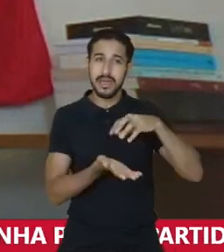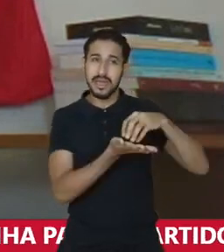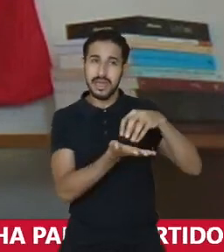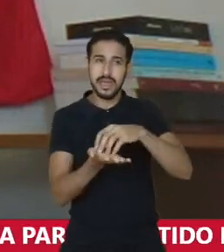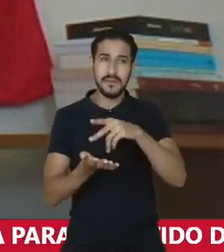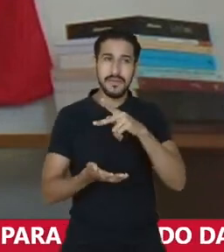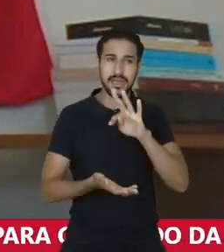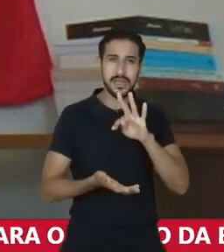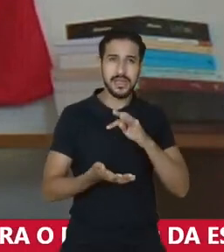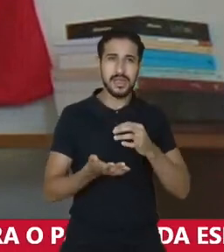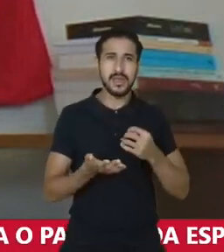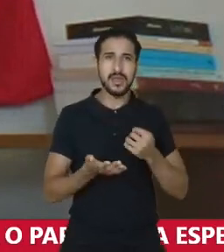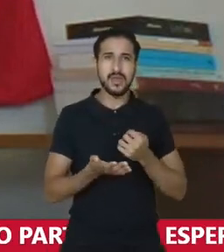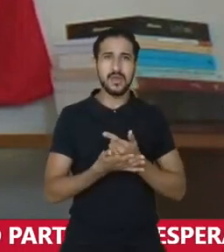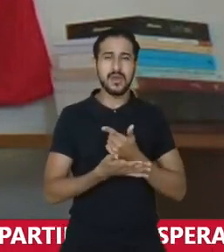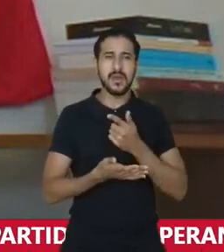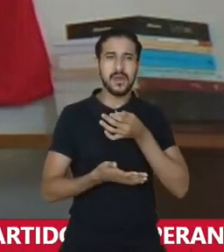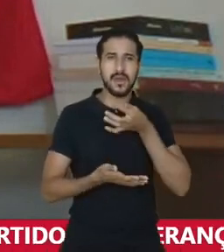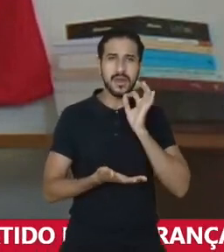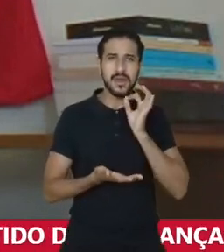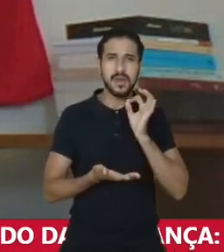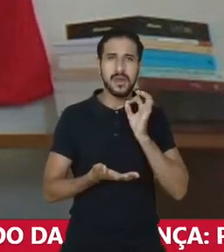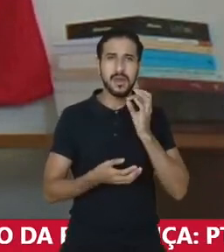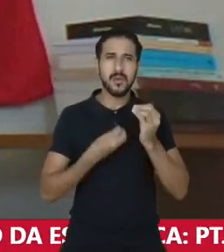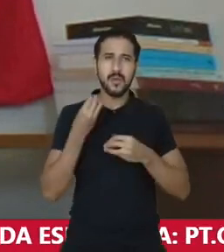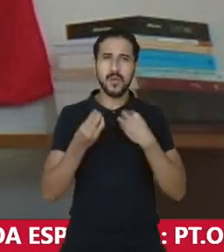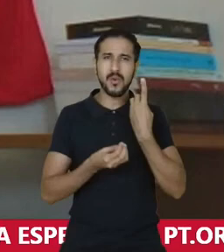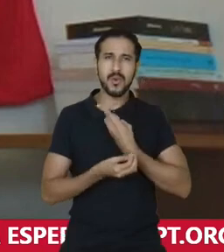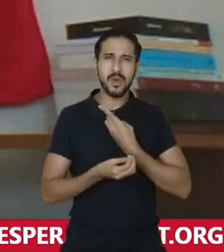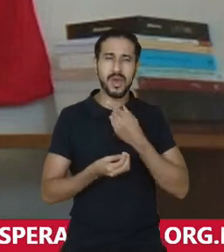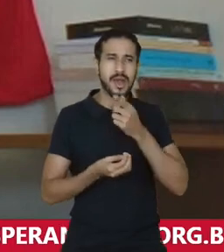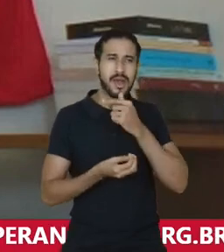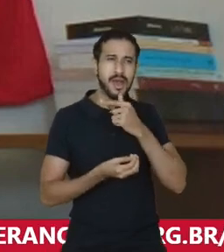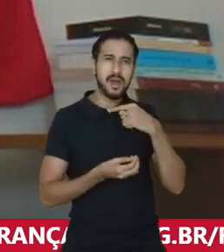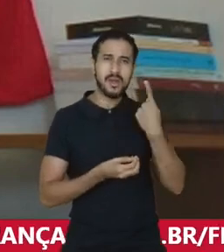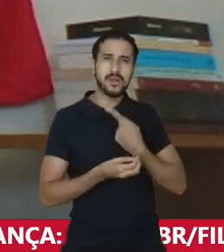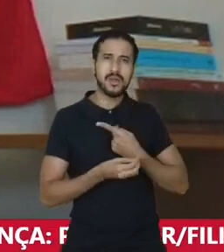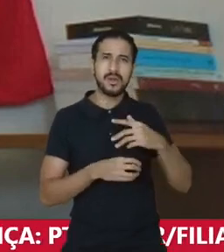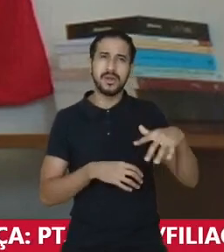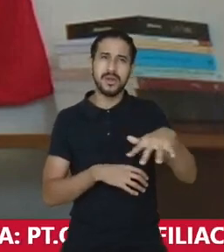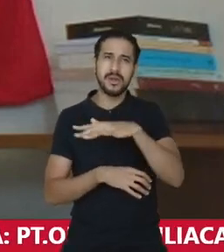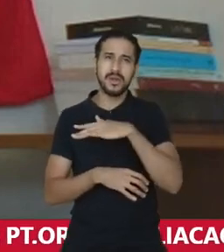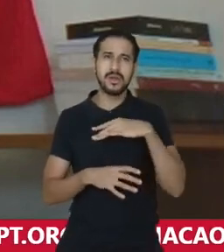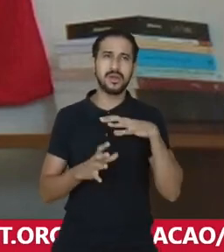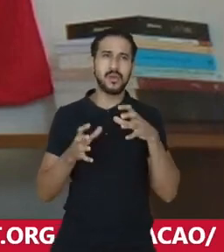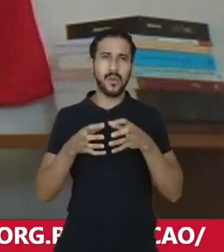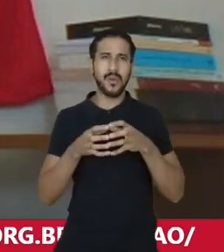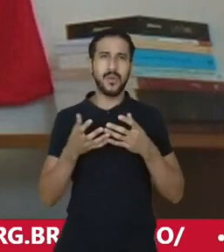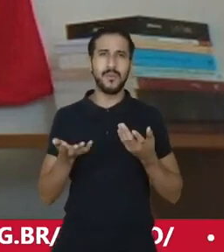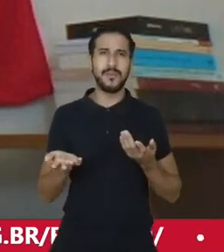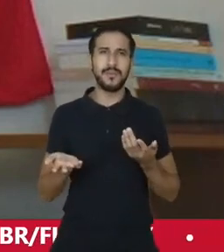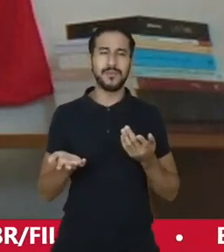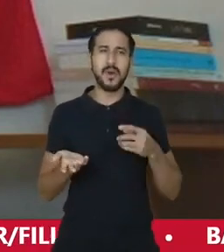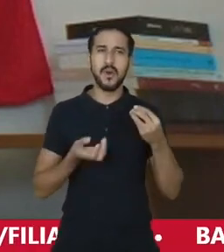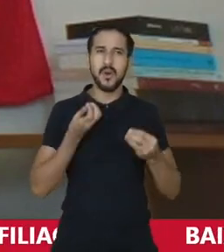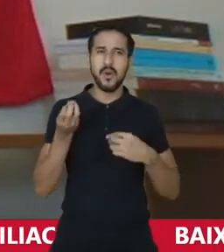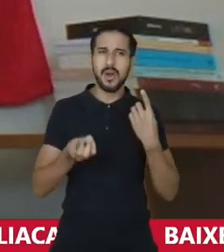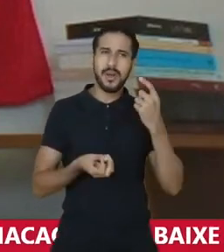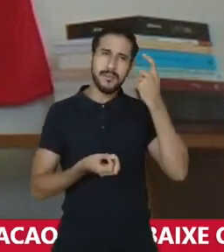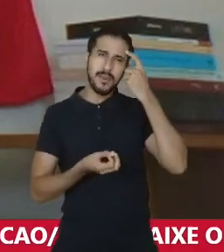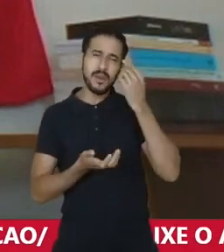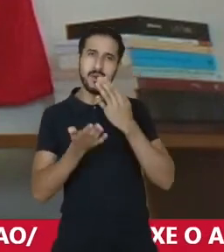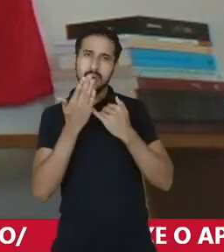PT compram o seu café? Como nós abastecemos de água os nossos espaços coletivos? Como a gente